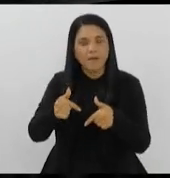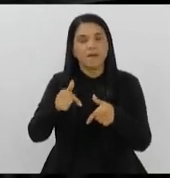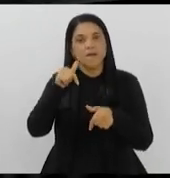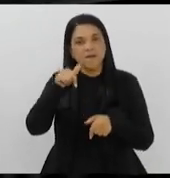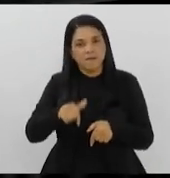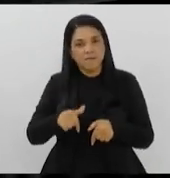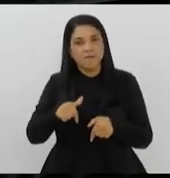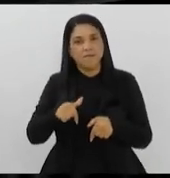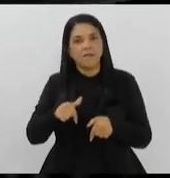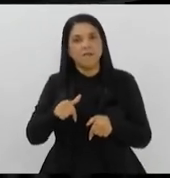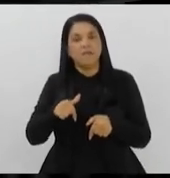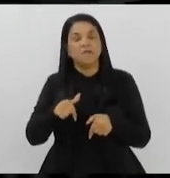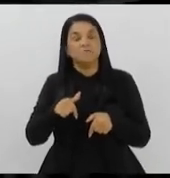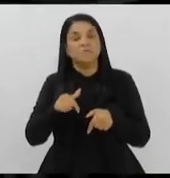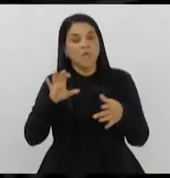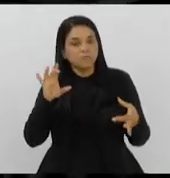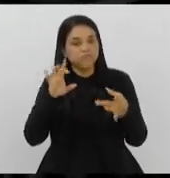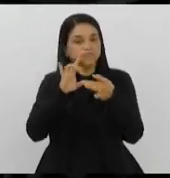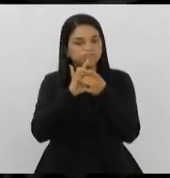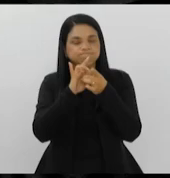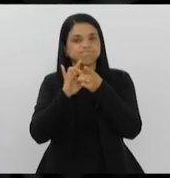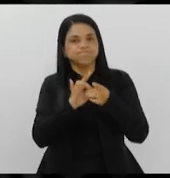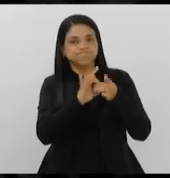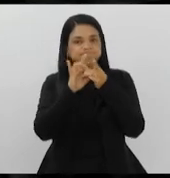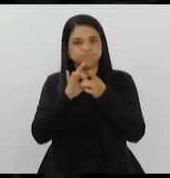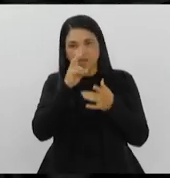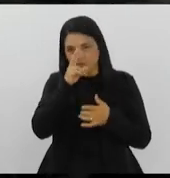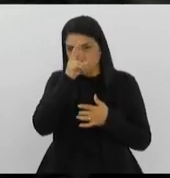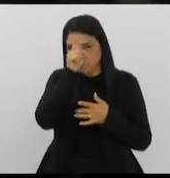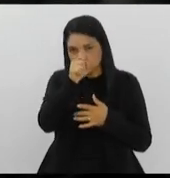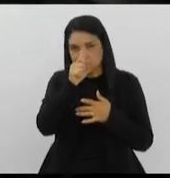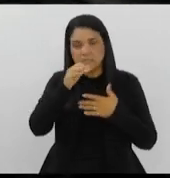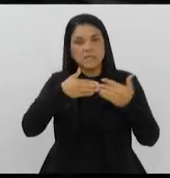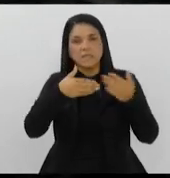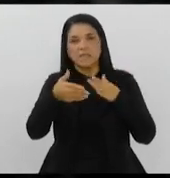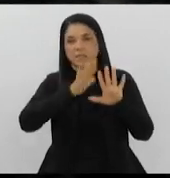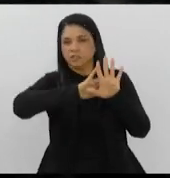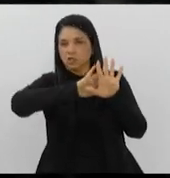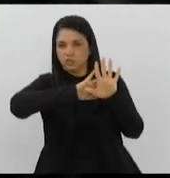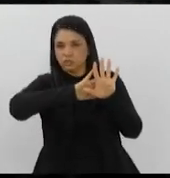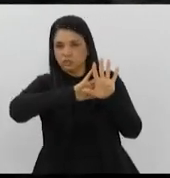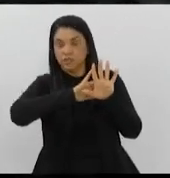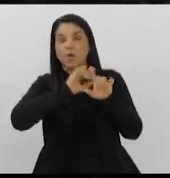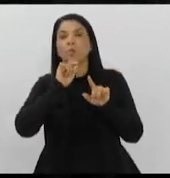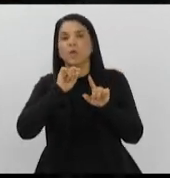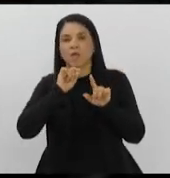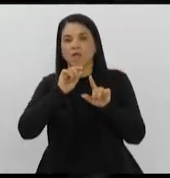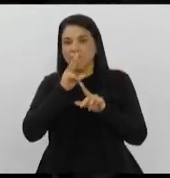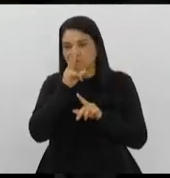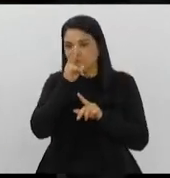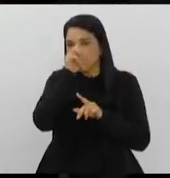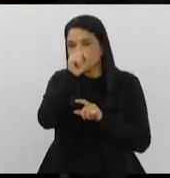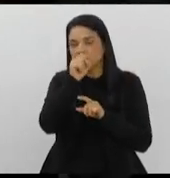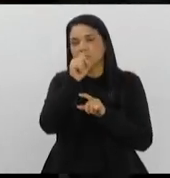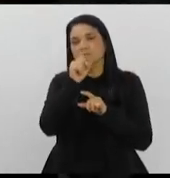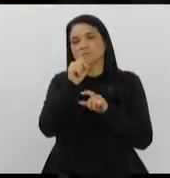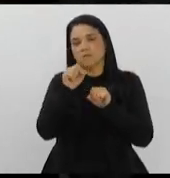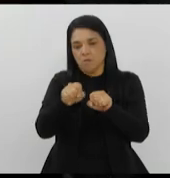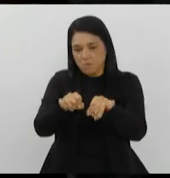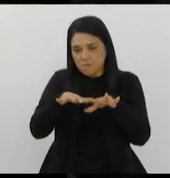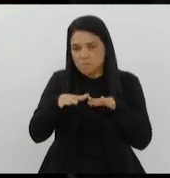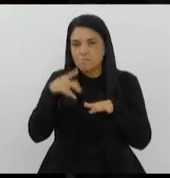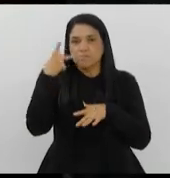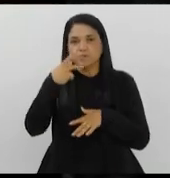a conversa é fortalecer, independente de vertente ideológica, a força do parlamento estadual, e Vossa Excelência tem sido um grande